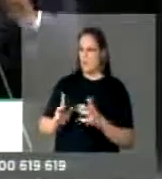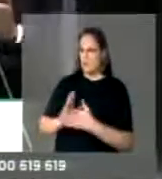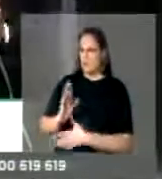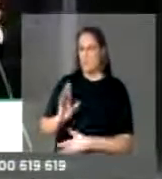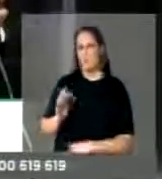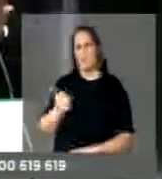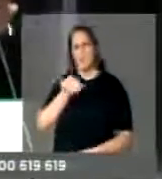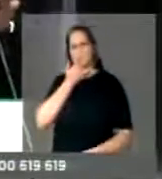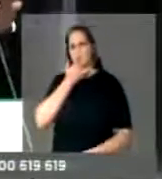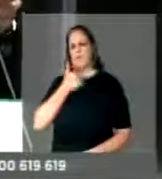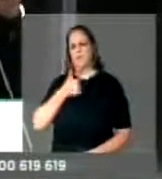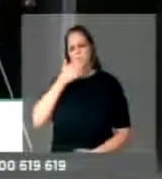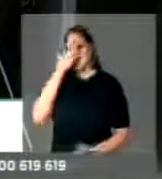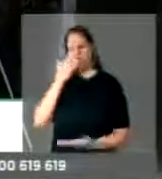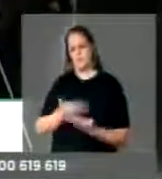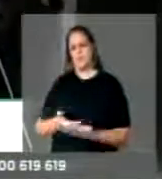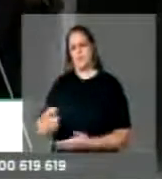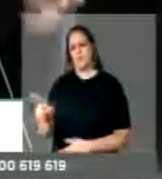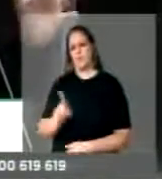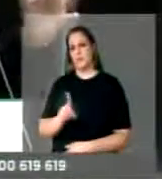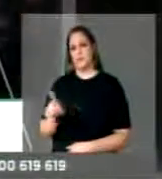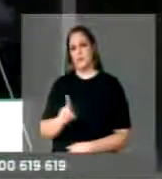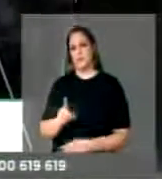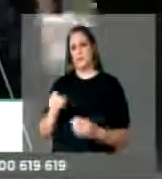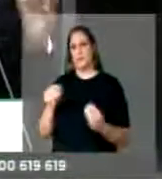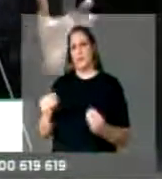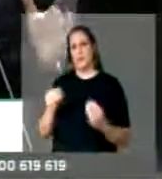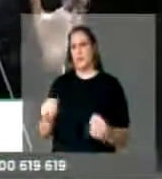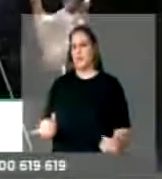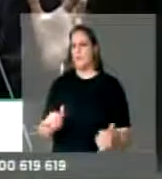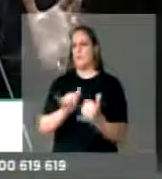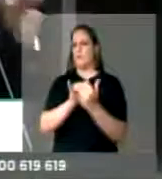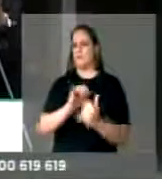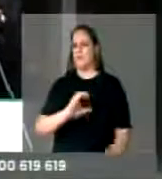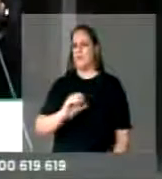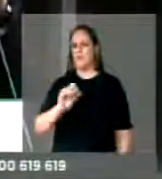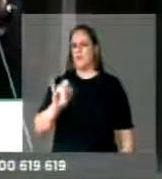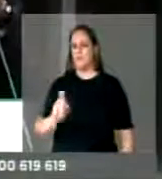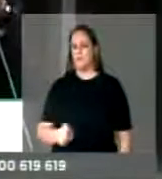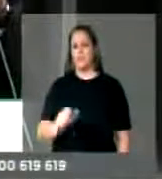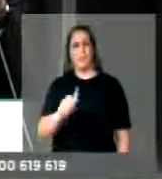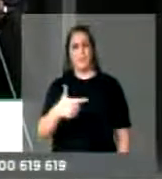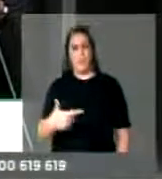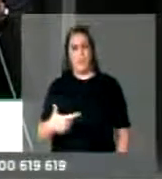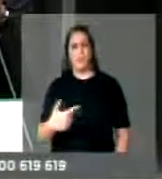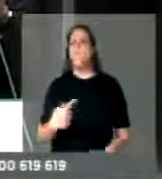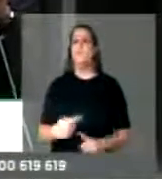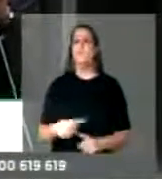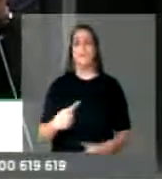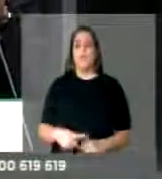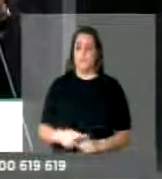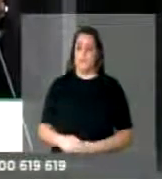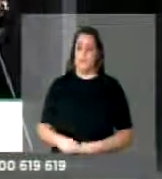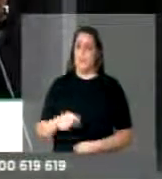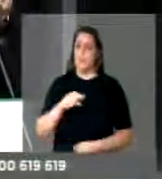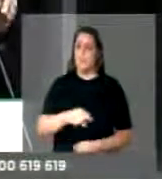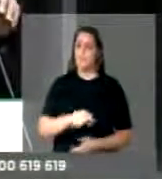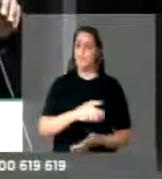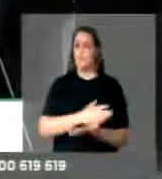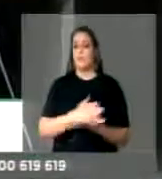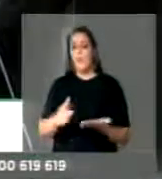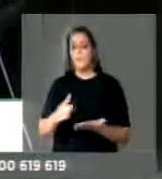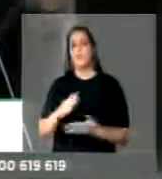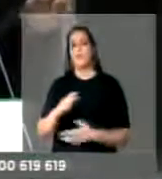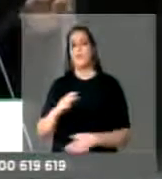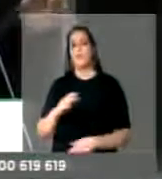comissão especial, que é a anistia ao Caixa 2. E por que o Caixa 2? Porque isto está na origem da Operação Lava Jato,